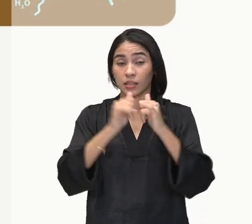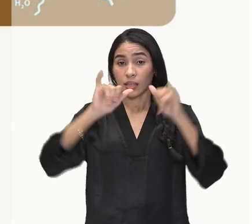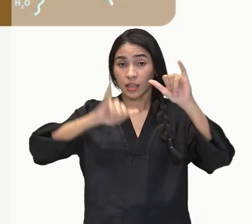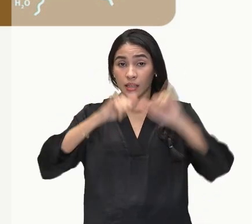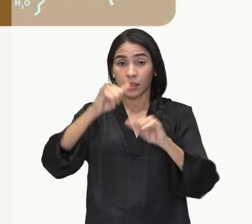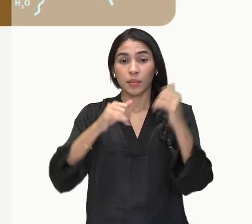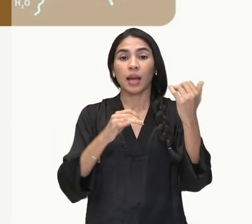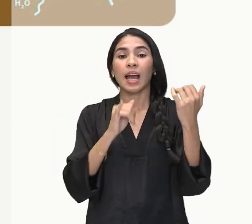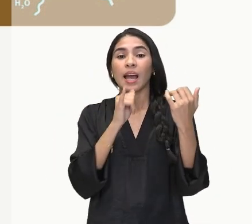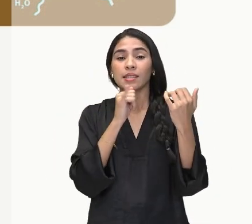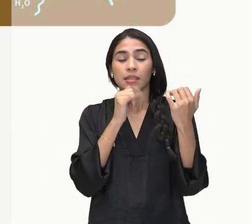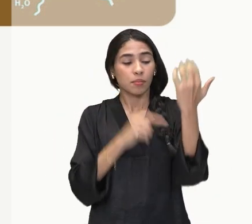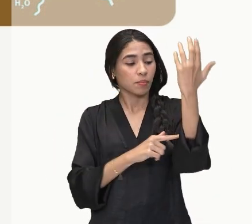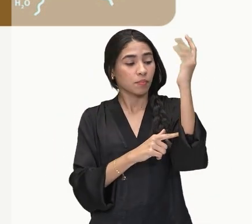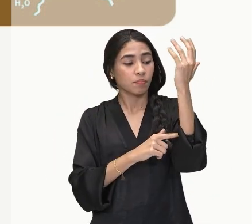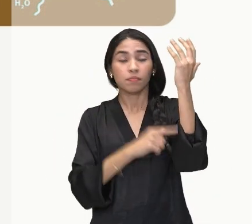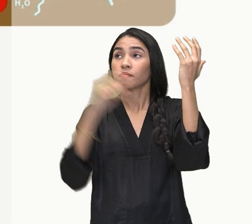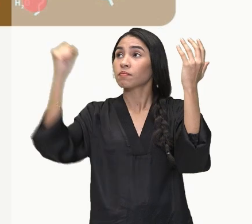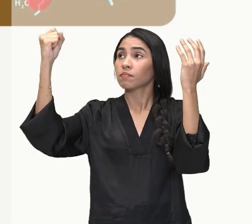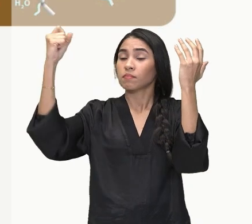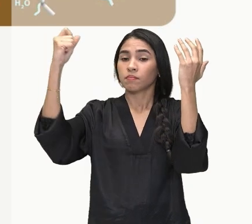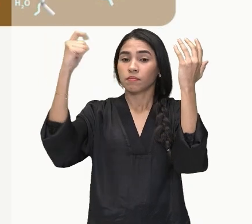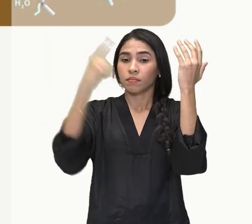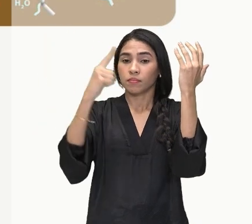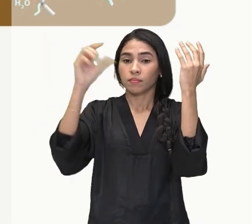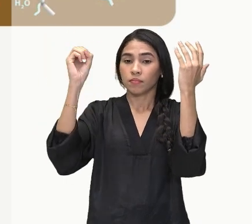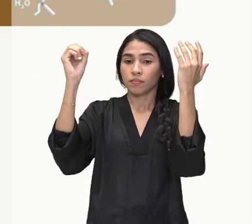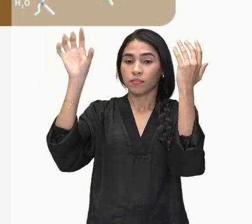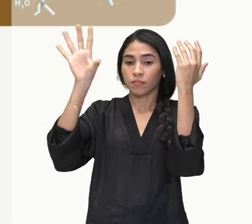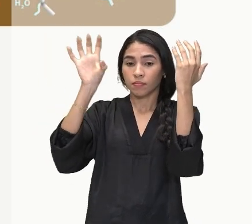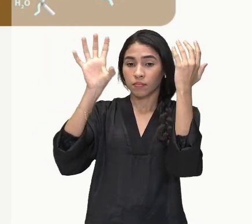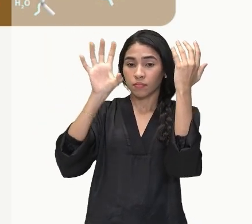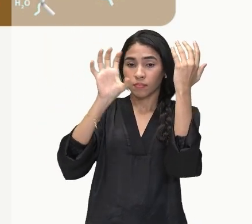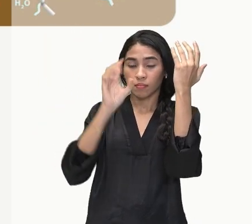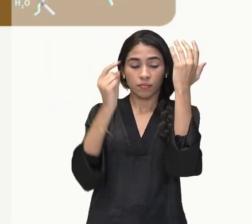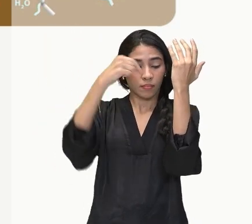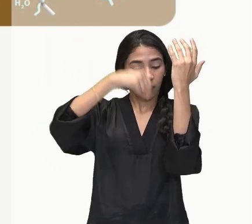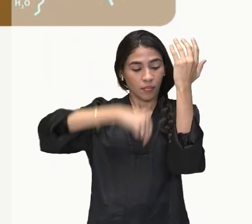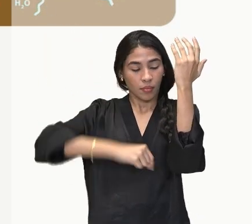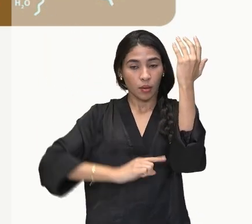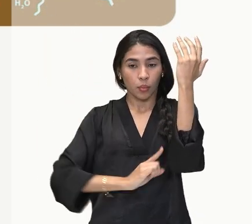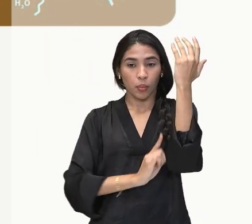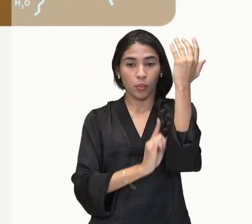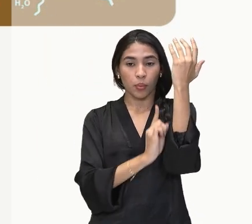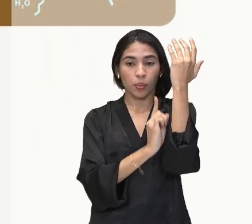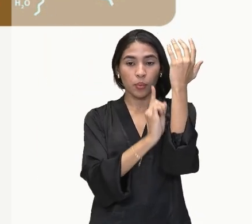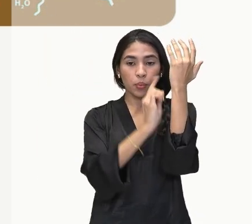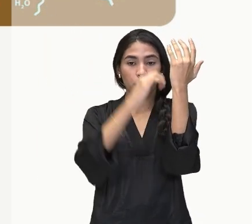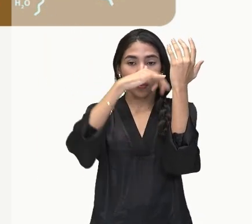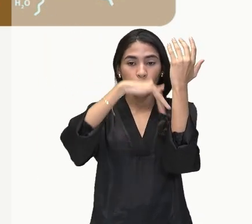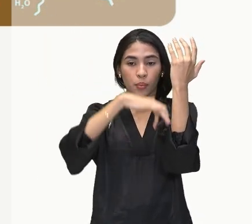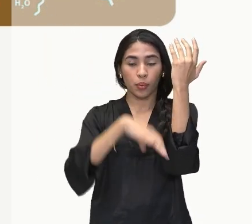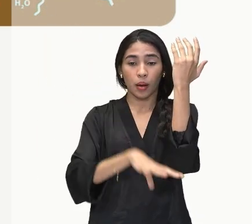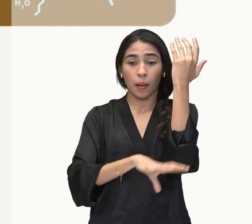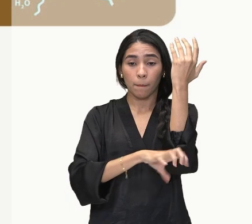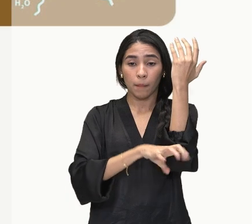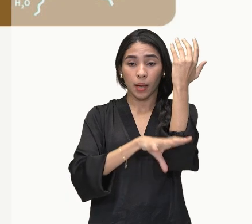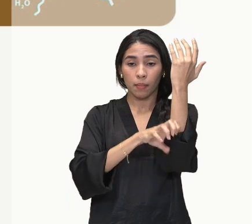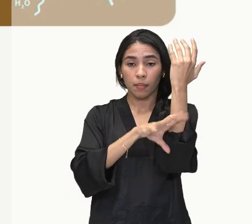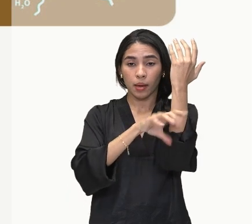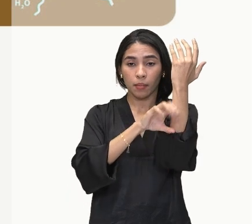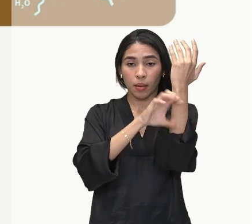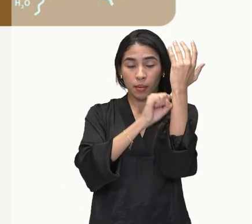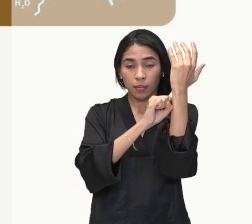a luz solar, gás carbônico, a água e ela vai transformar em quê? Açúcar. Olha aqui a fórmula do açúcar.